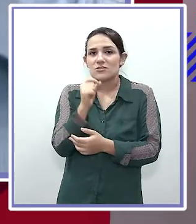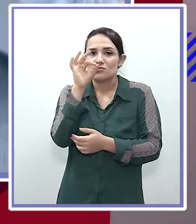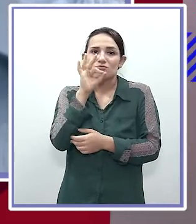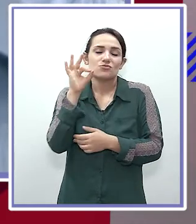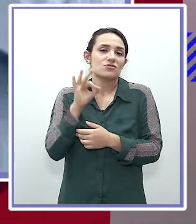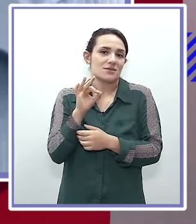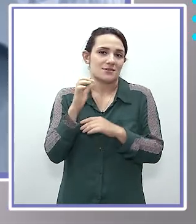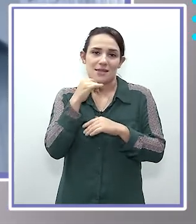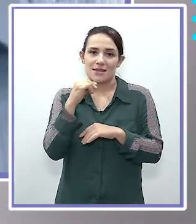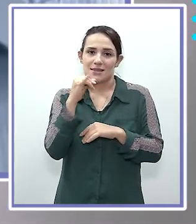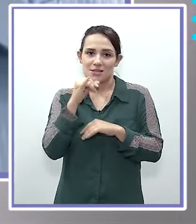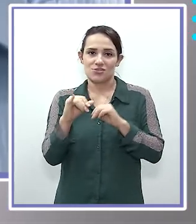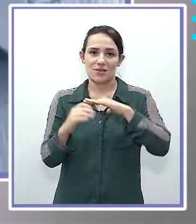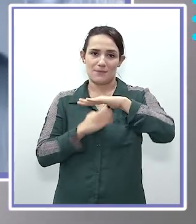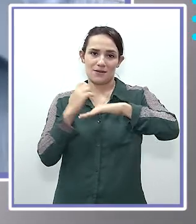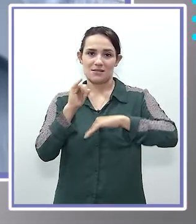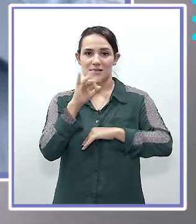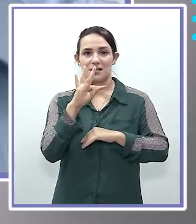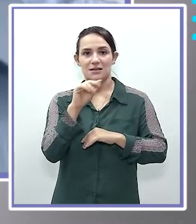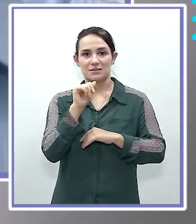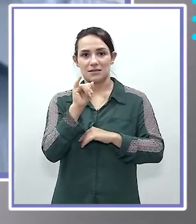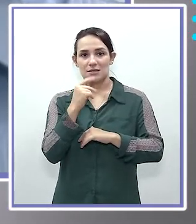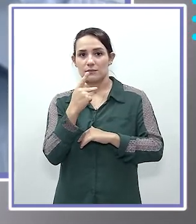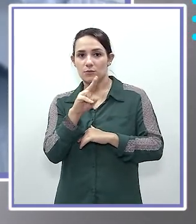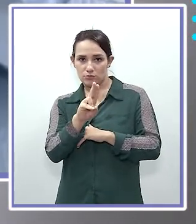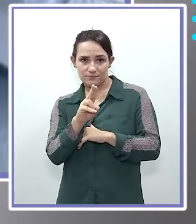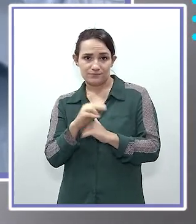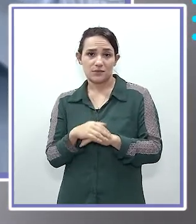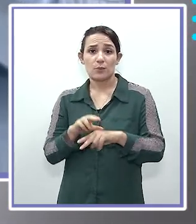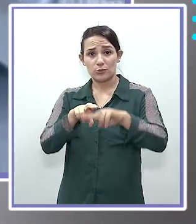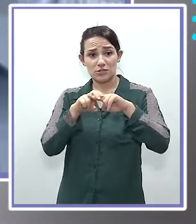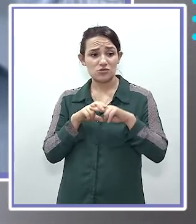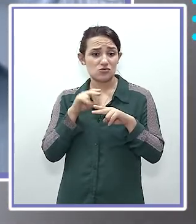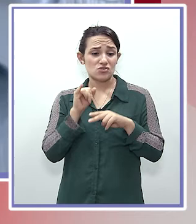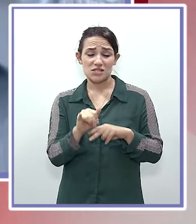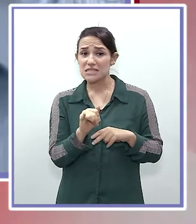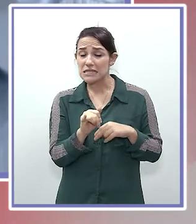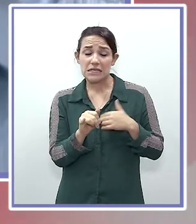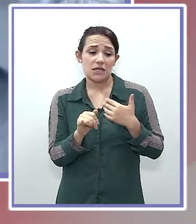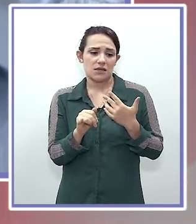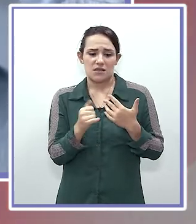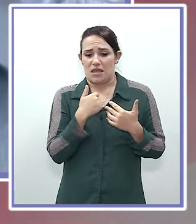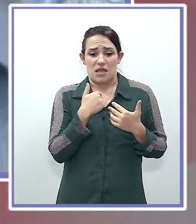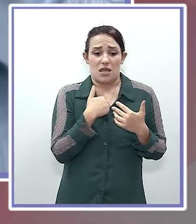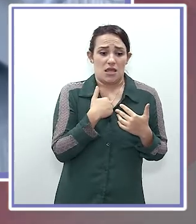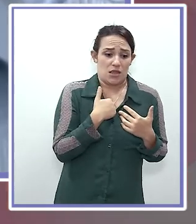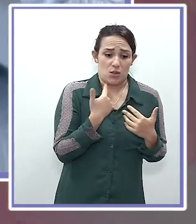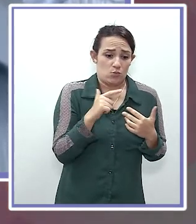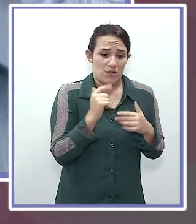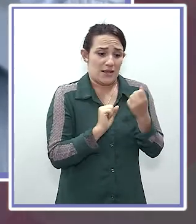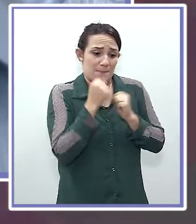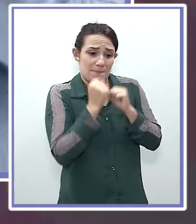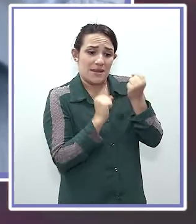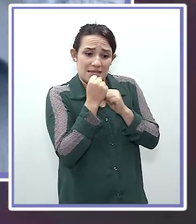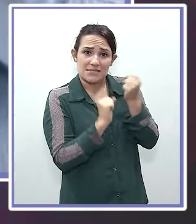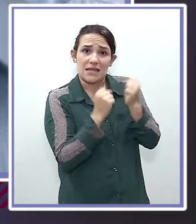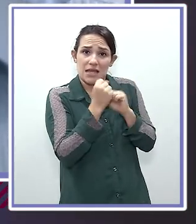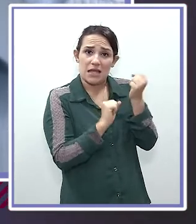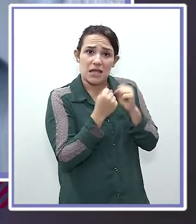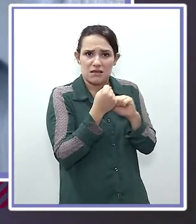Itaipu. Então, mesmo que a gente não tenha essa geração full-time, nós temos essa disponibilidade de energia vindo, porque Itaipu